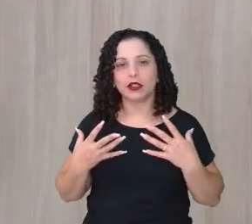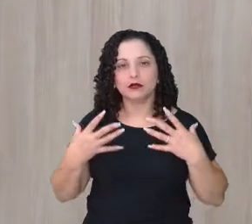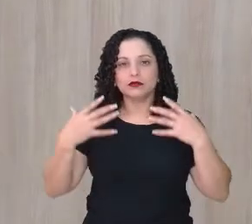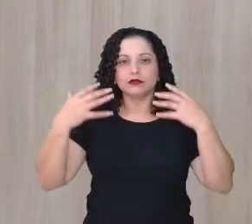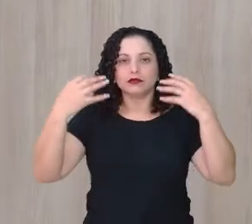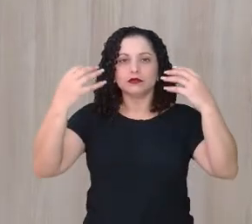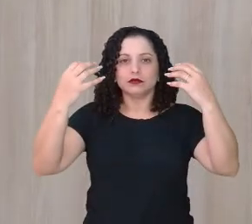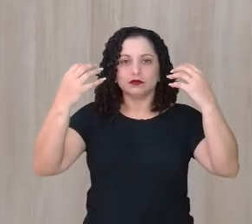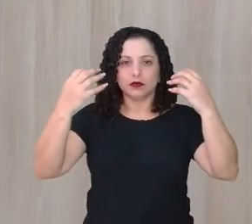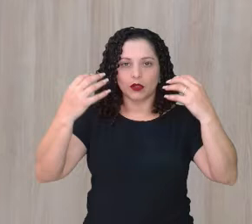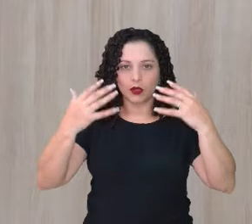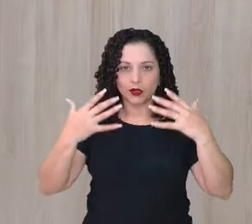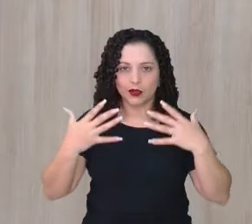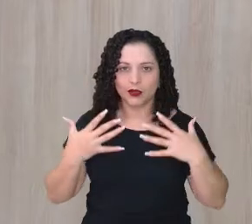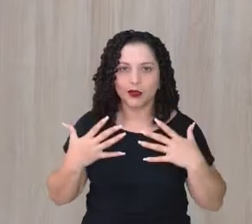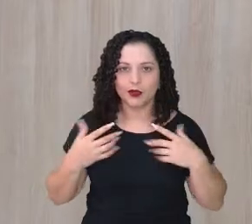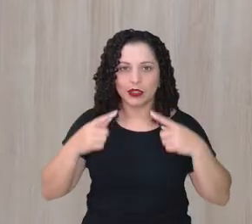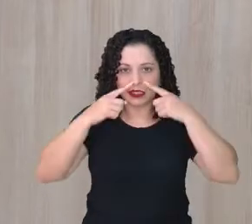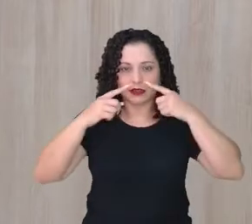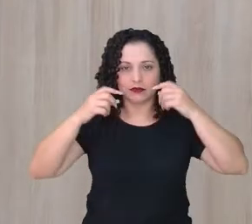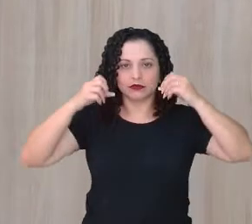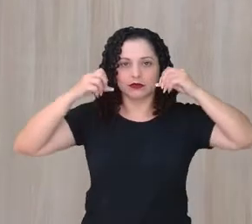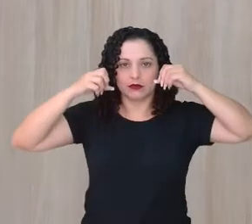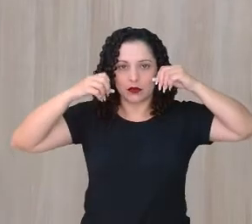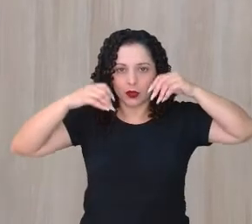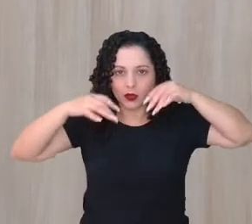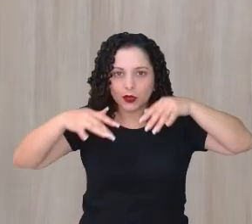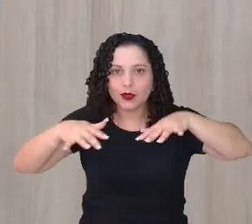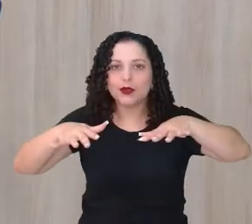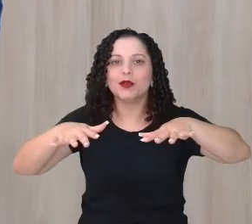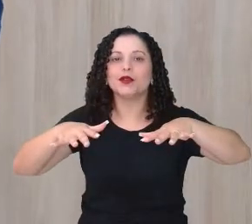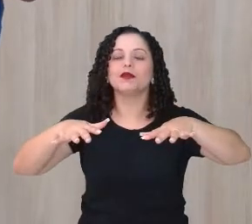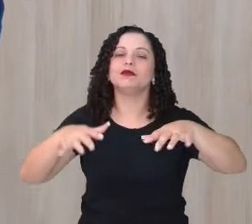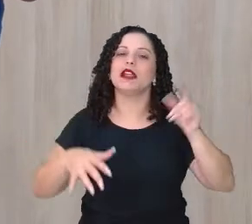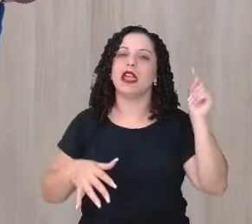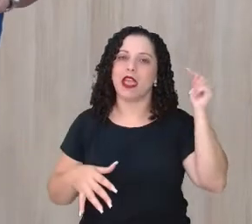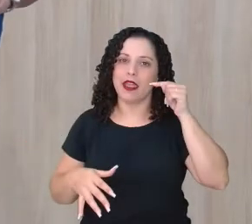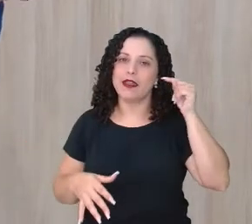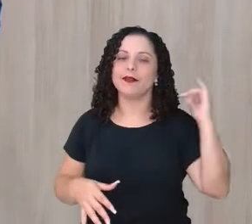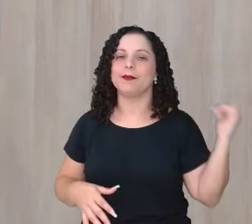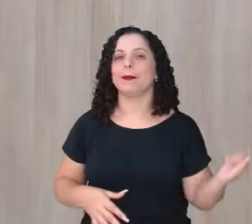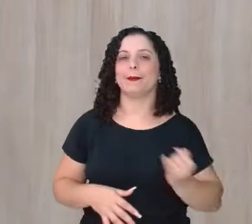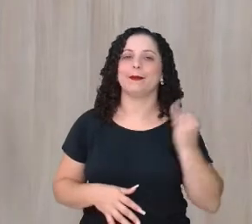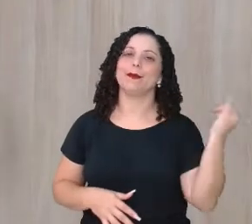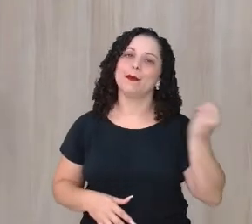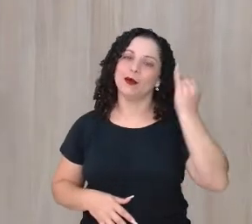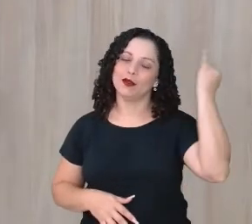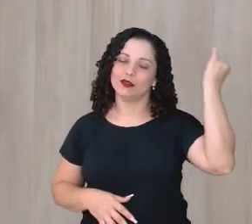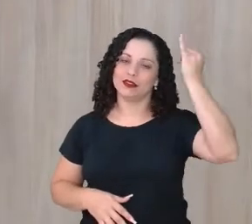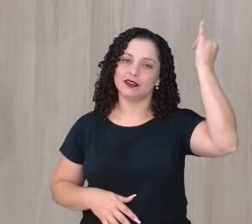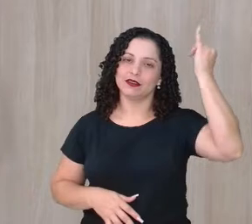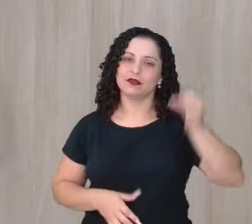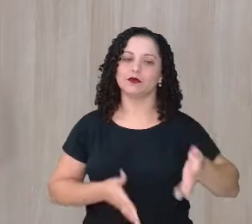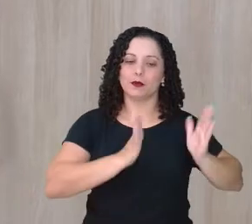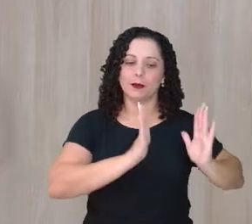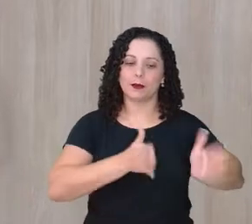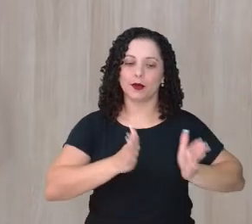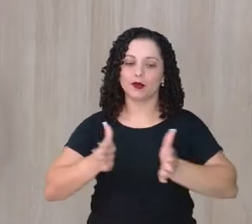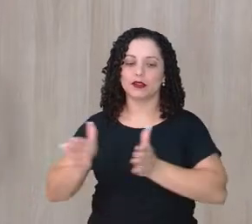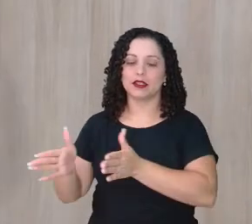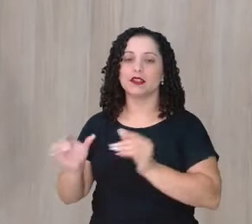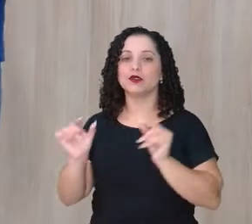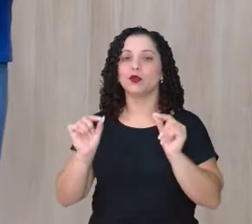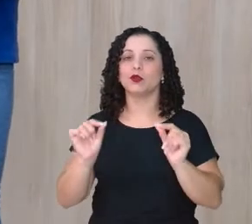carbônico. Esse gás carbônico que a gente elimina vai ser muito importante no processo aí da